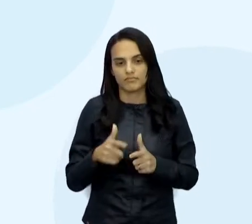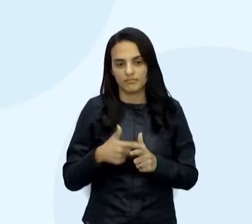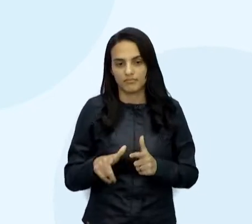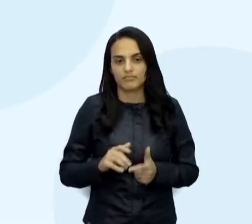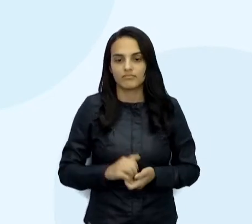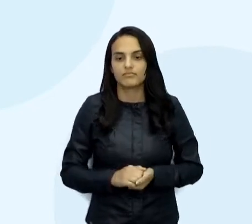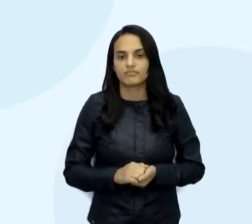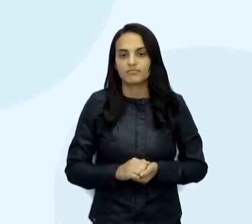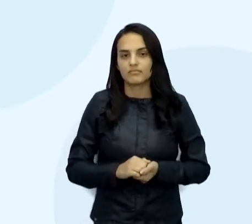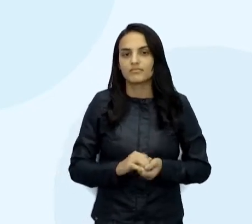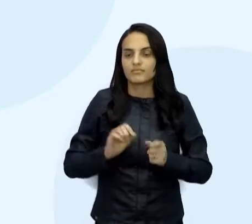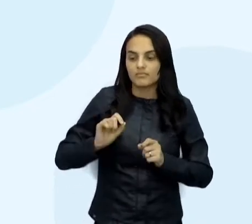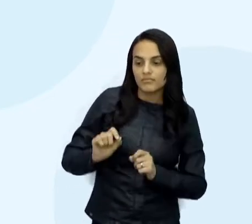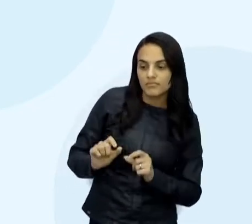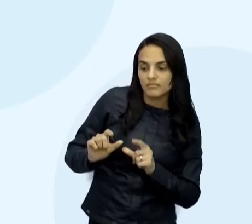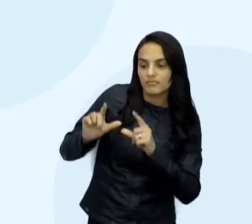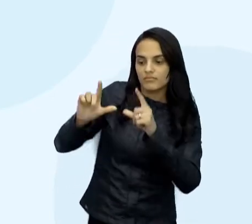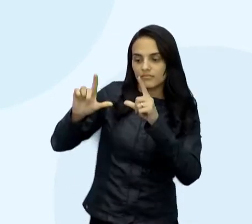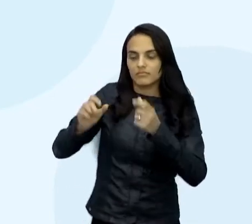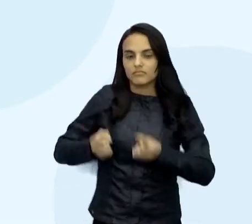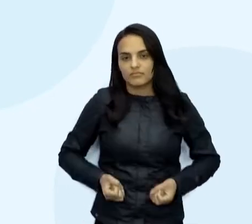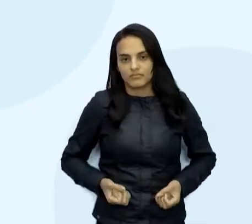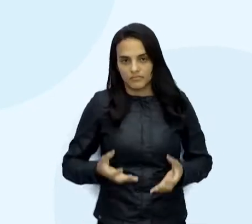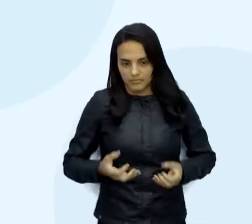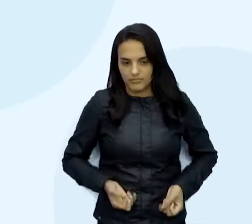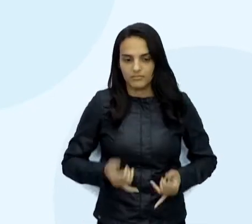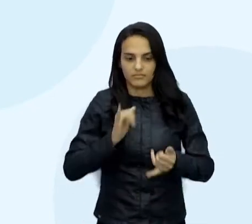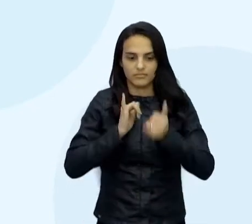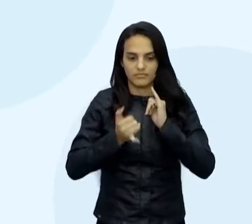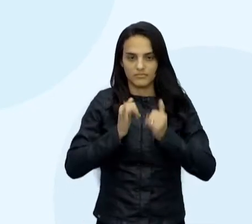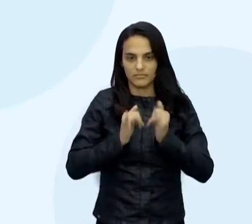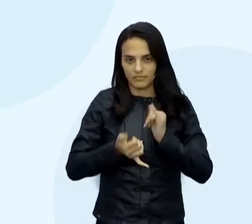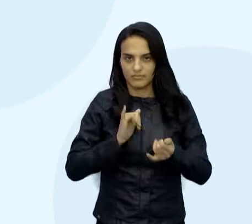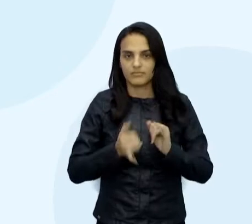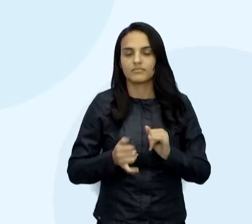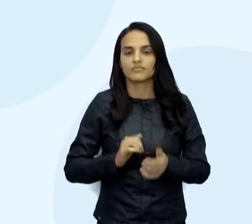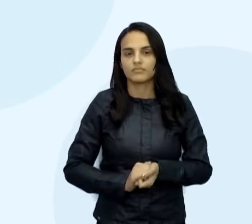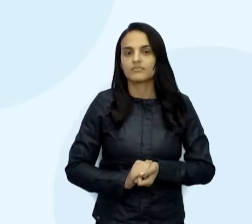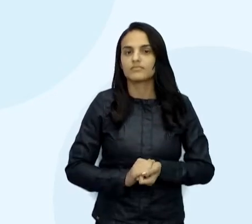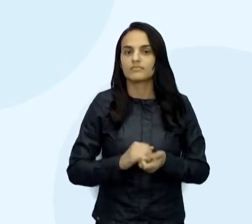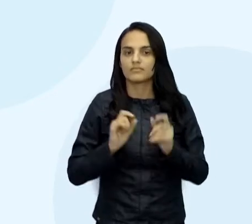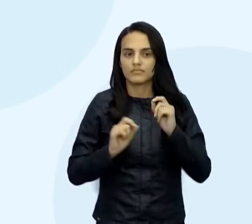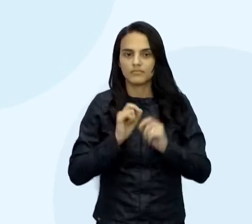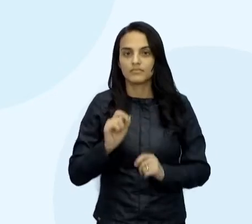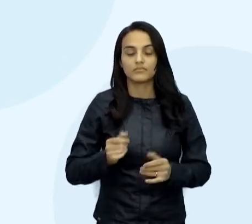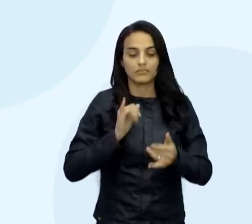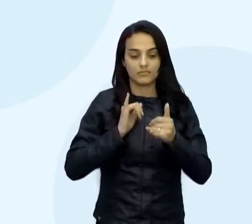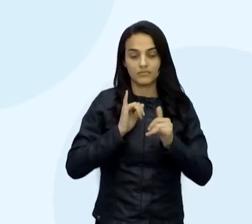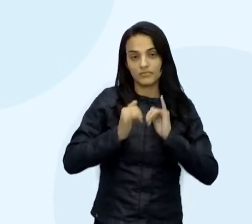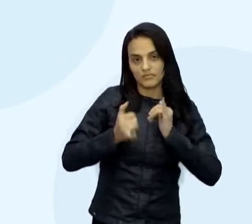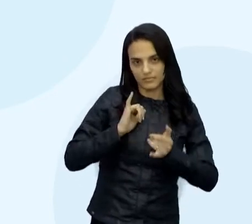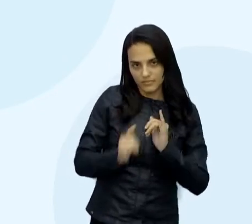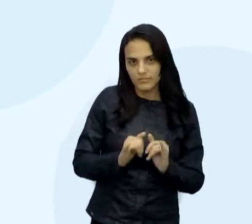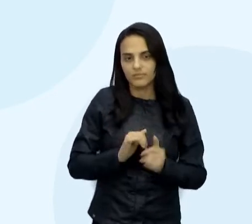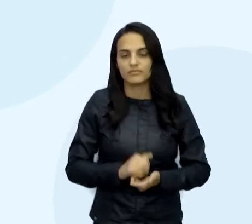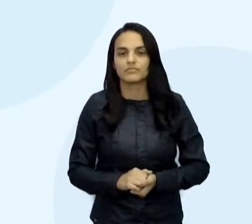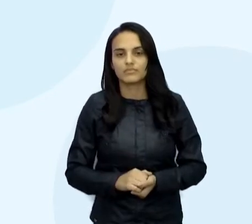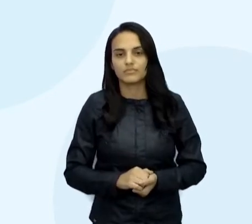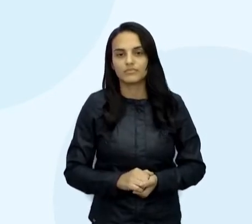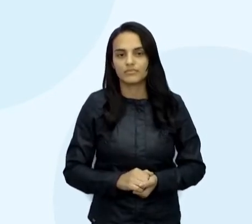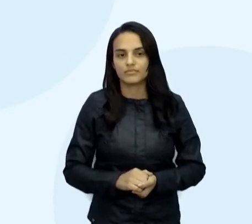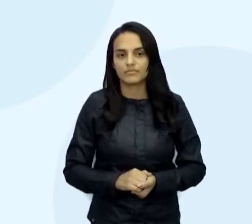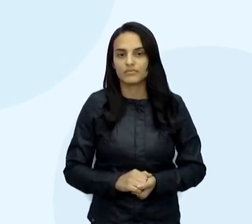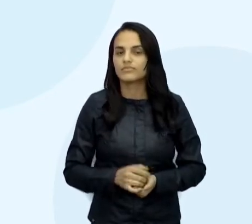aí de aumento no consumo de energia de uma residência, nesse caso energia elétrica, de eletricidade.